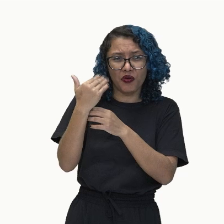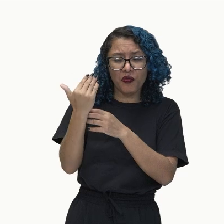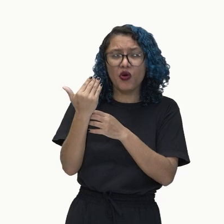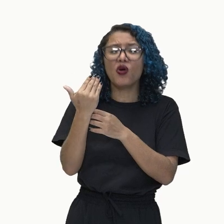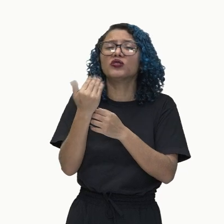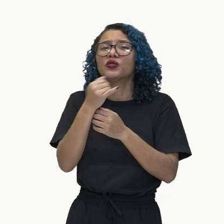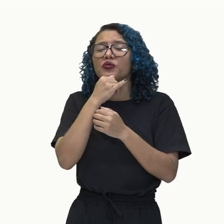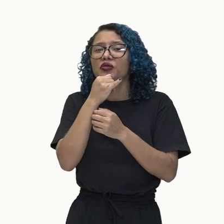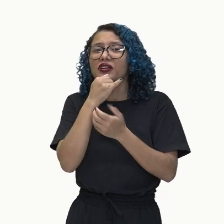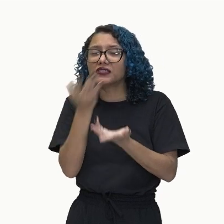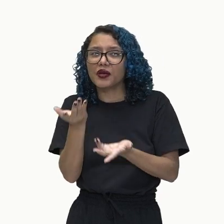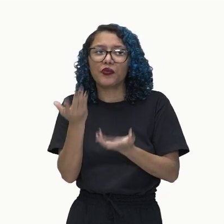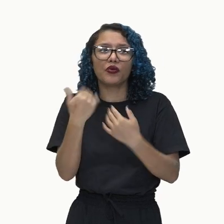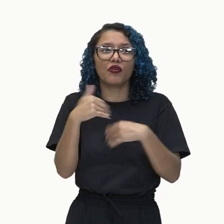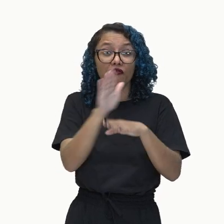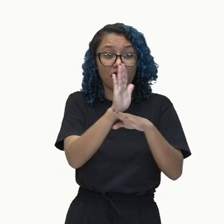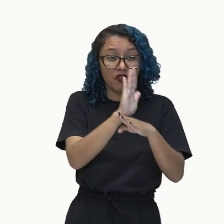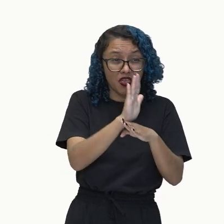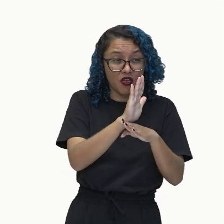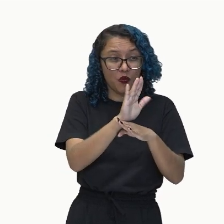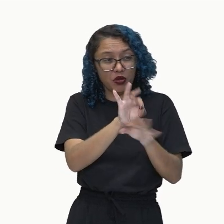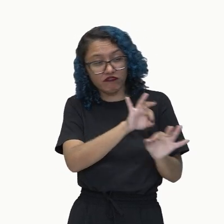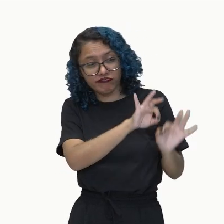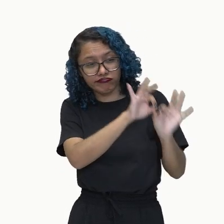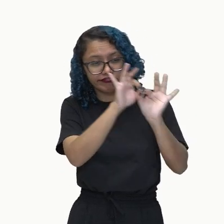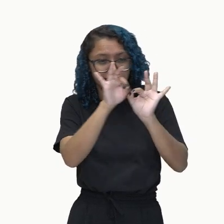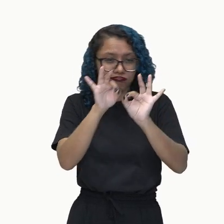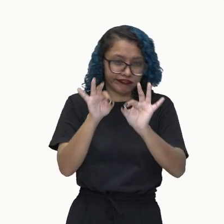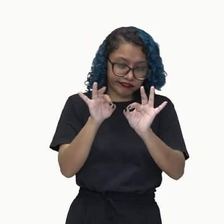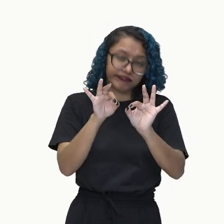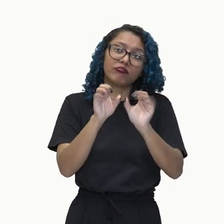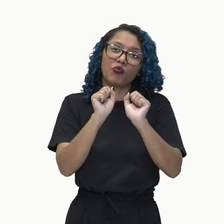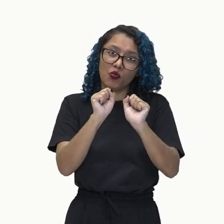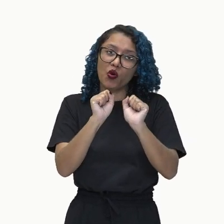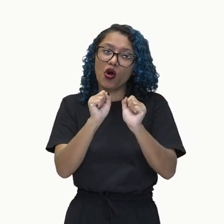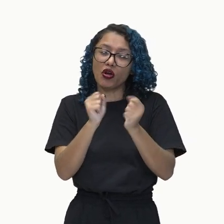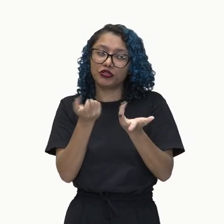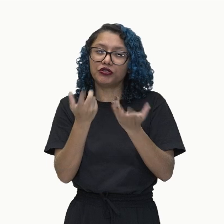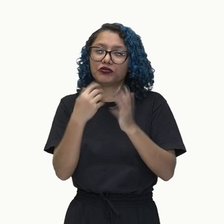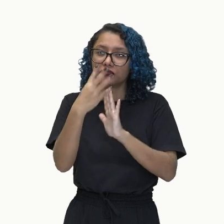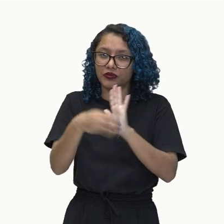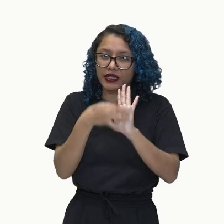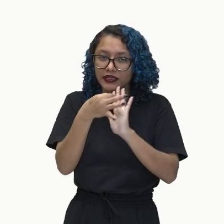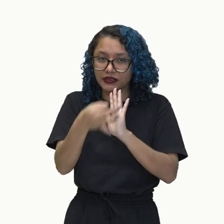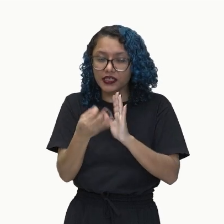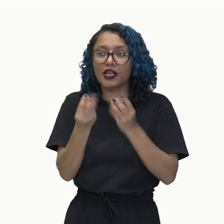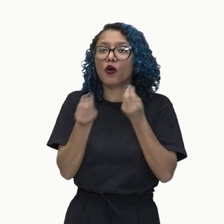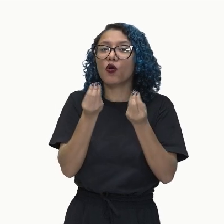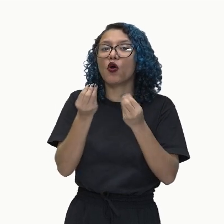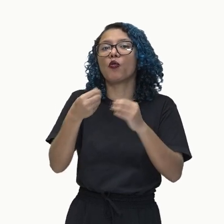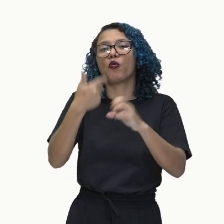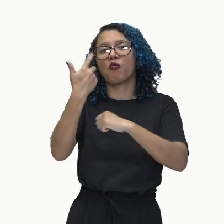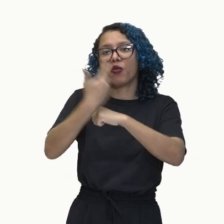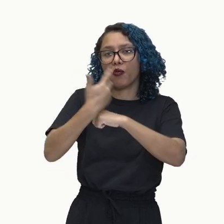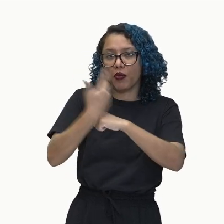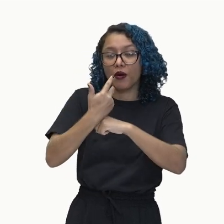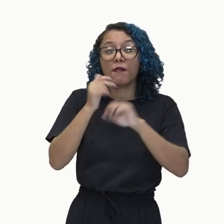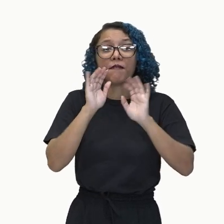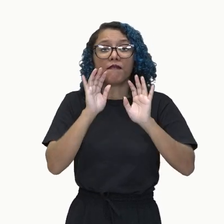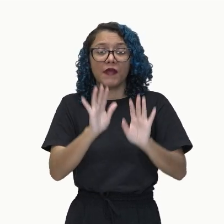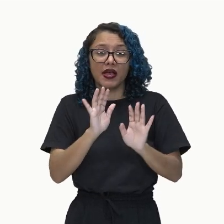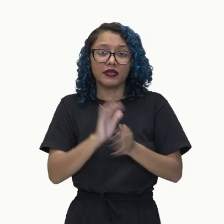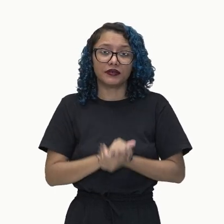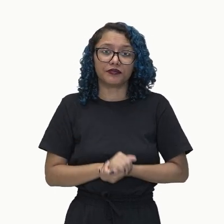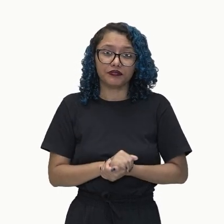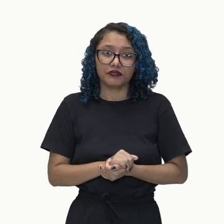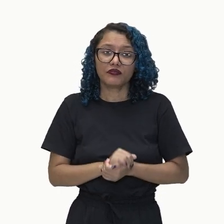fazem resenhas, e aí você tem aquele elemento visual. Só que eu preciso da objetividade porque eu quero alcançar